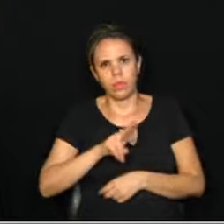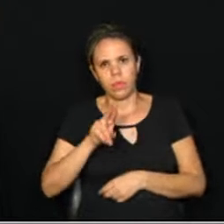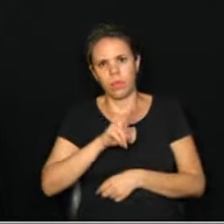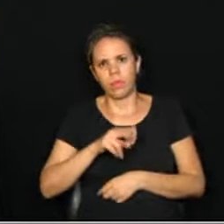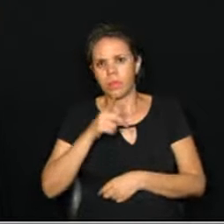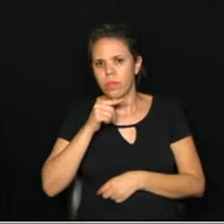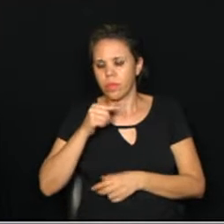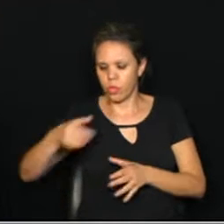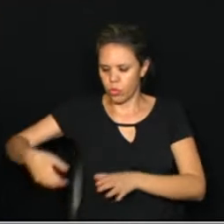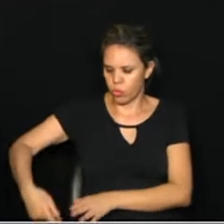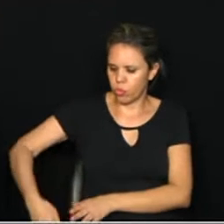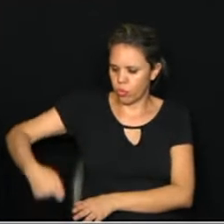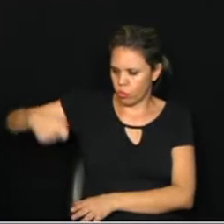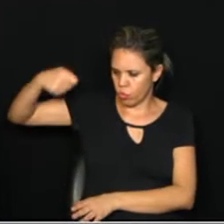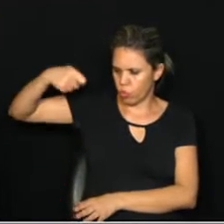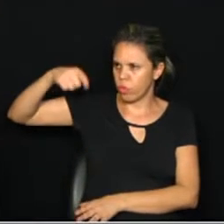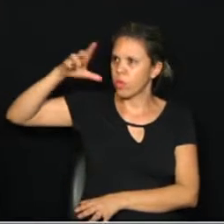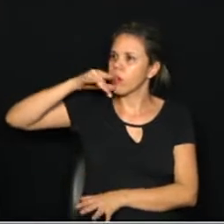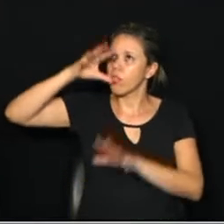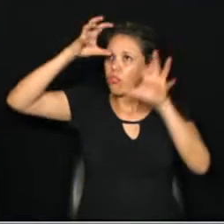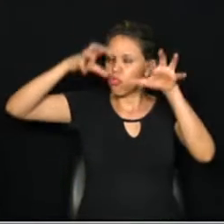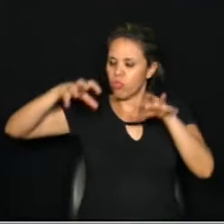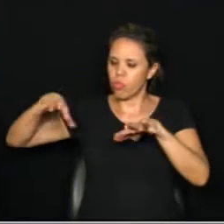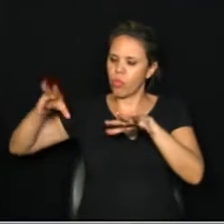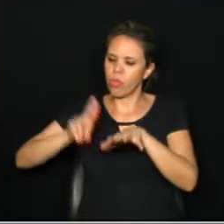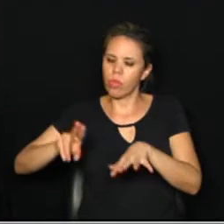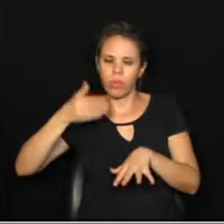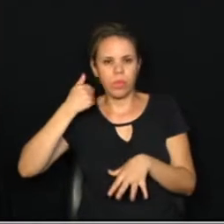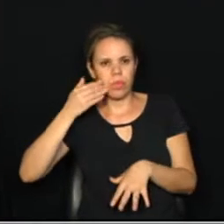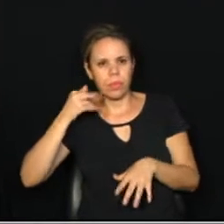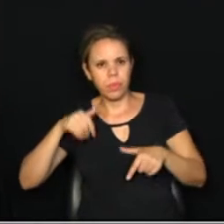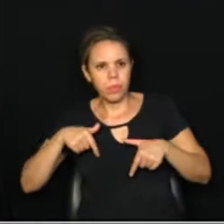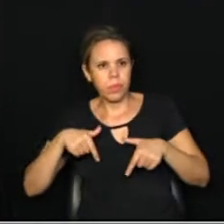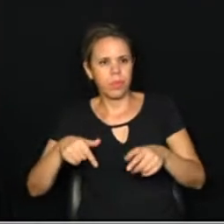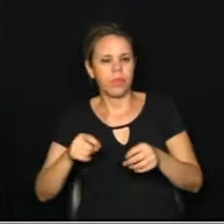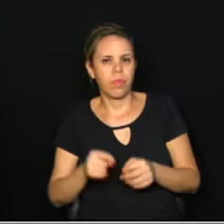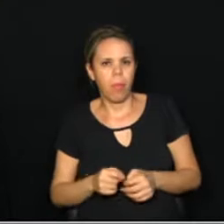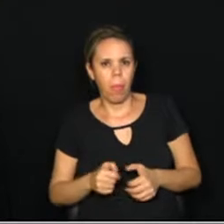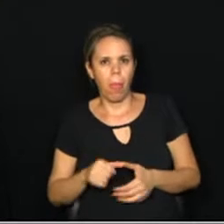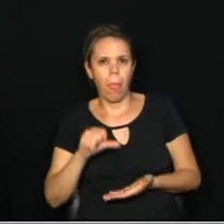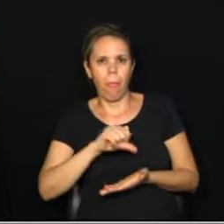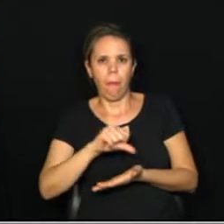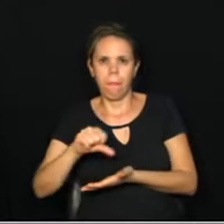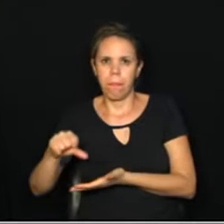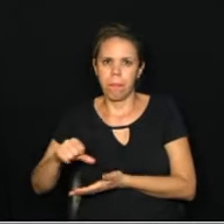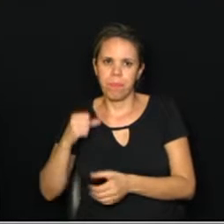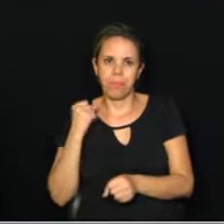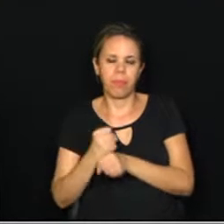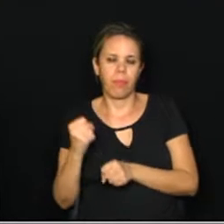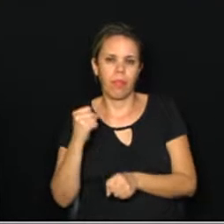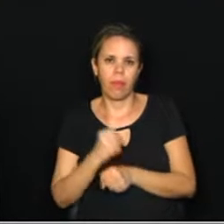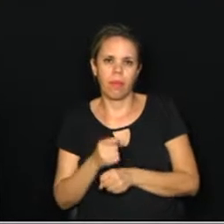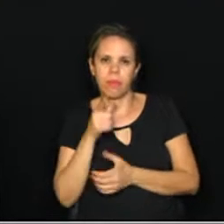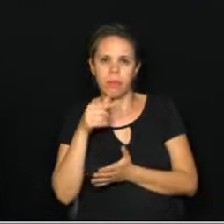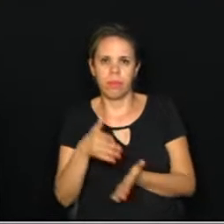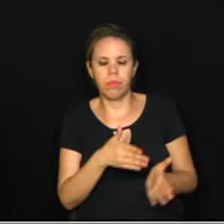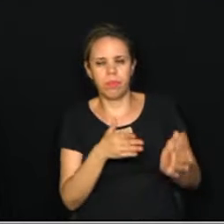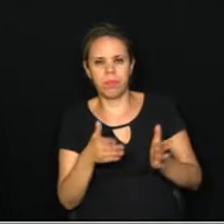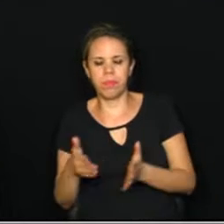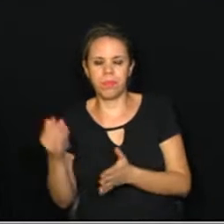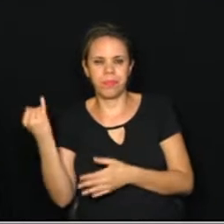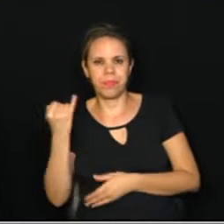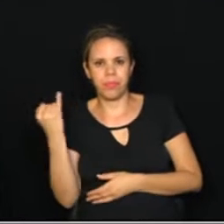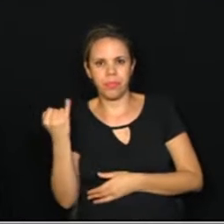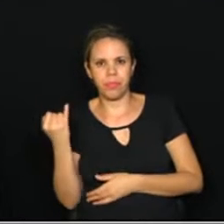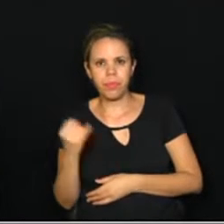cisternas, captação de água de chuva, próprias ações mesmo em âmbito regional de construção de reservatórios, que é